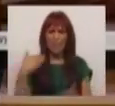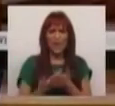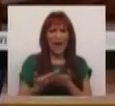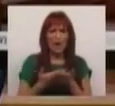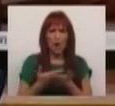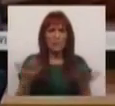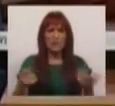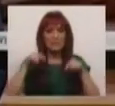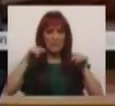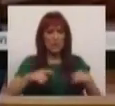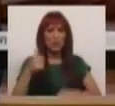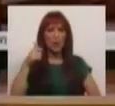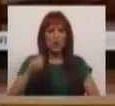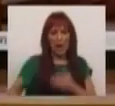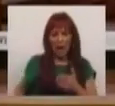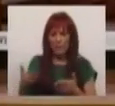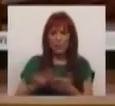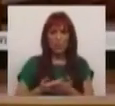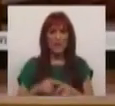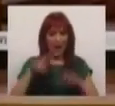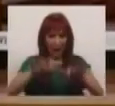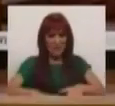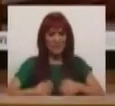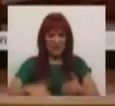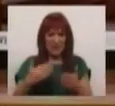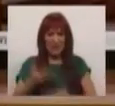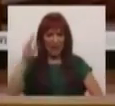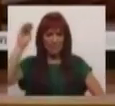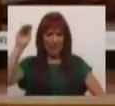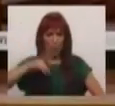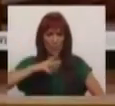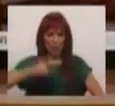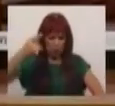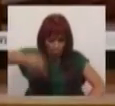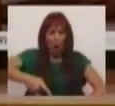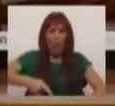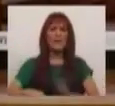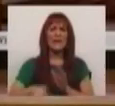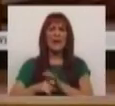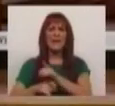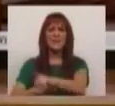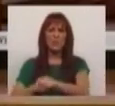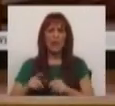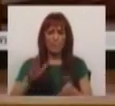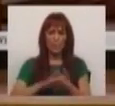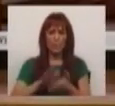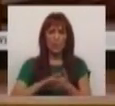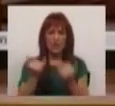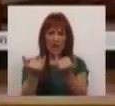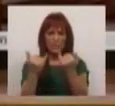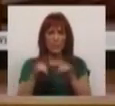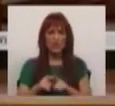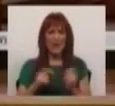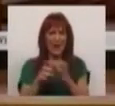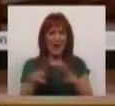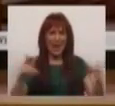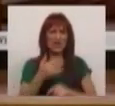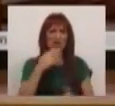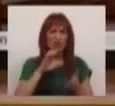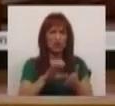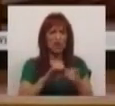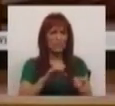economia. Para isso, o Bloco de Esquerda propõe que esta Assembleia atribua ao Banco de Portugal a obrigação legal de publicar informação sobre os grandes